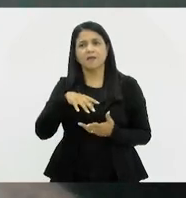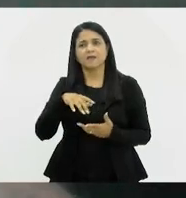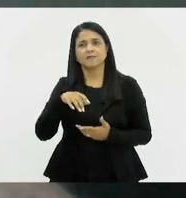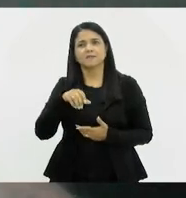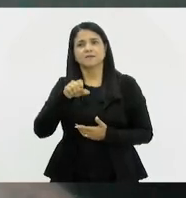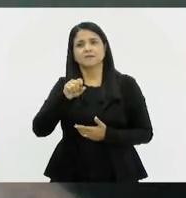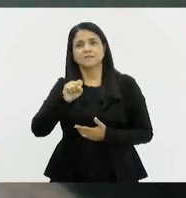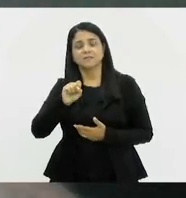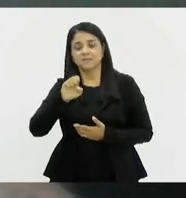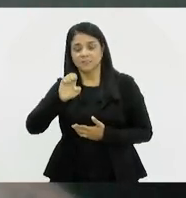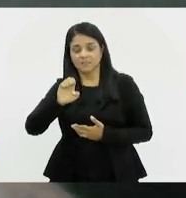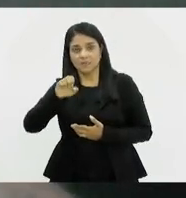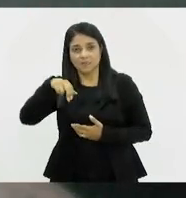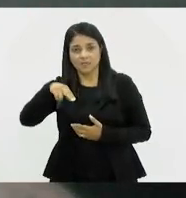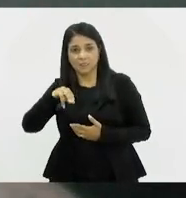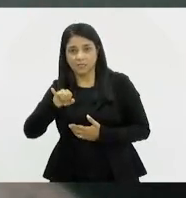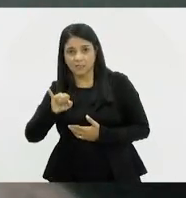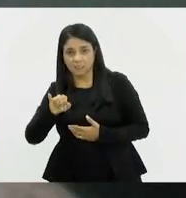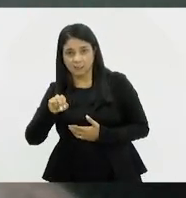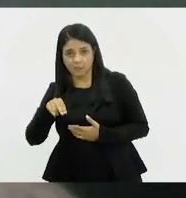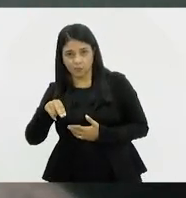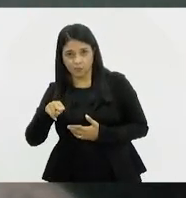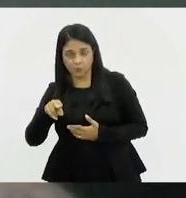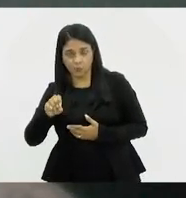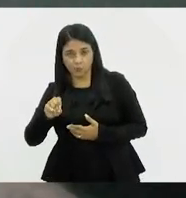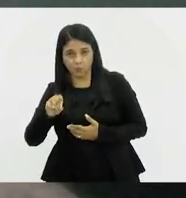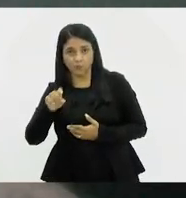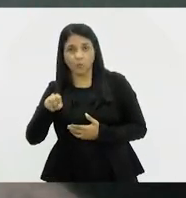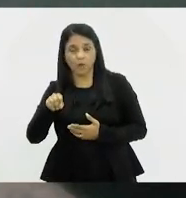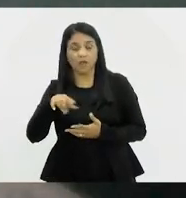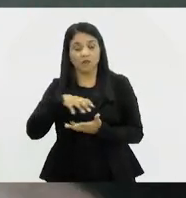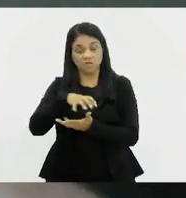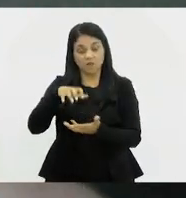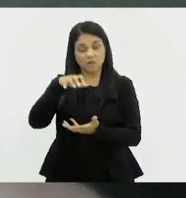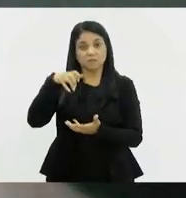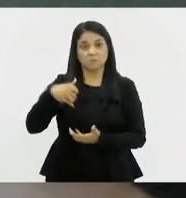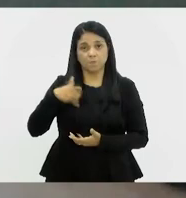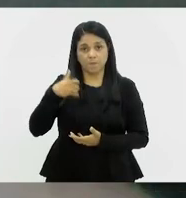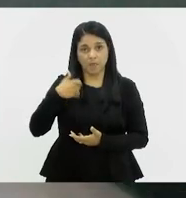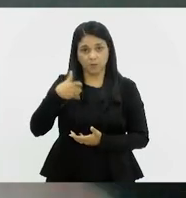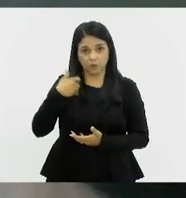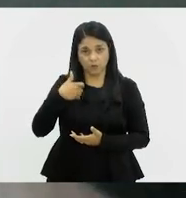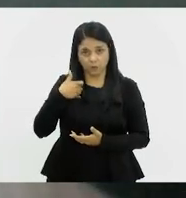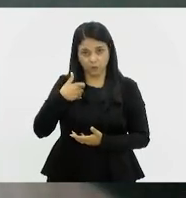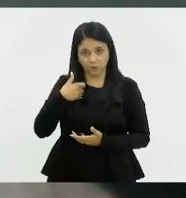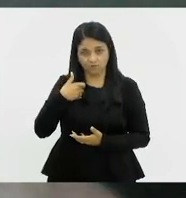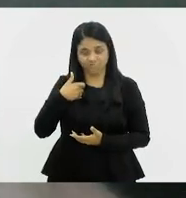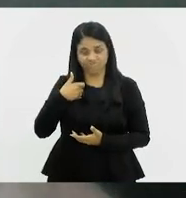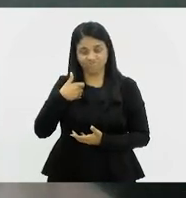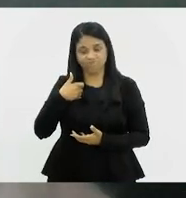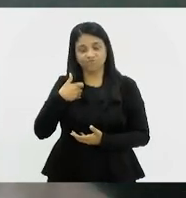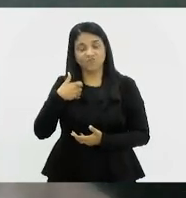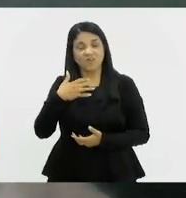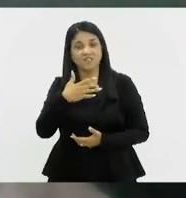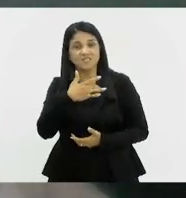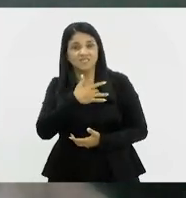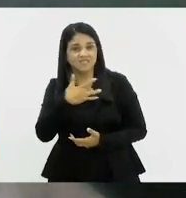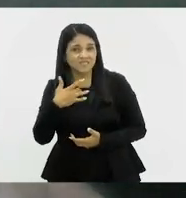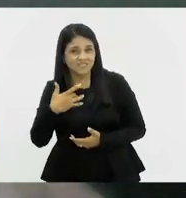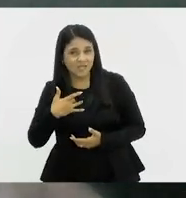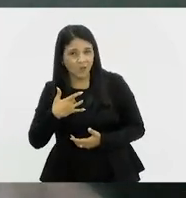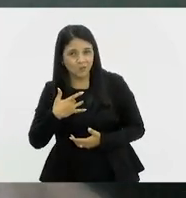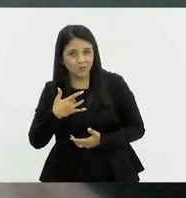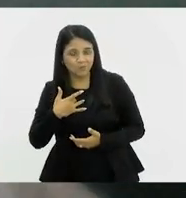senilidade, significa envelhecimento patológico. Alguma coisa na sua saúde não conseguiu